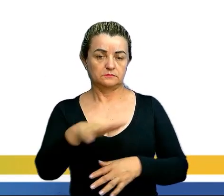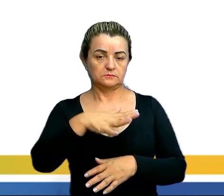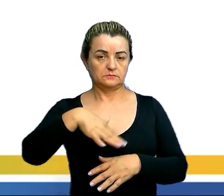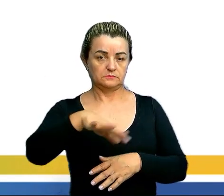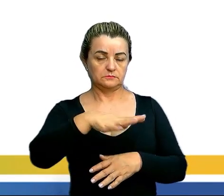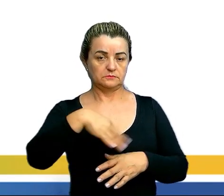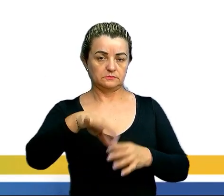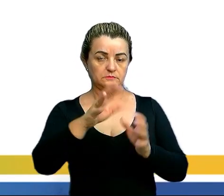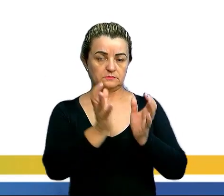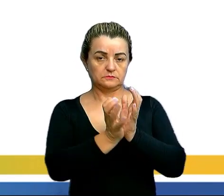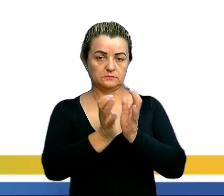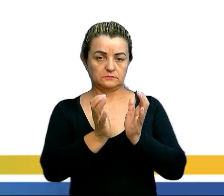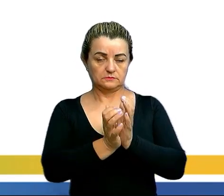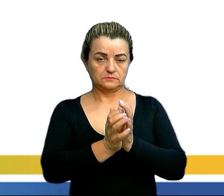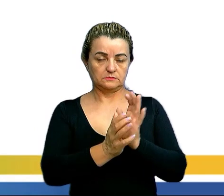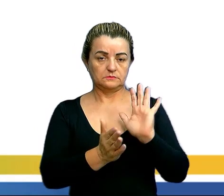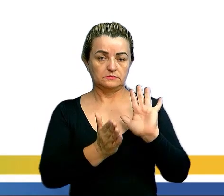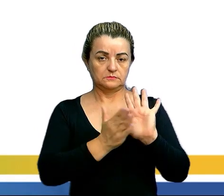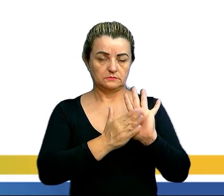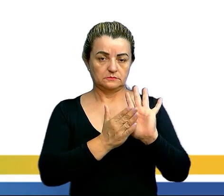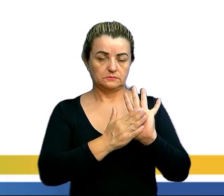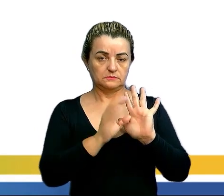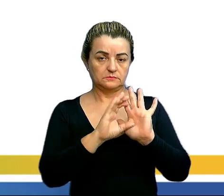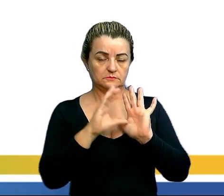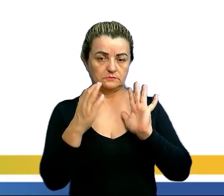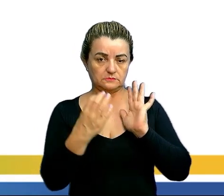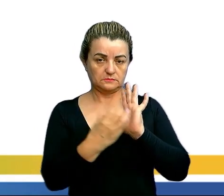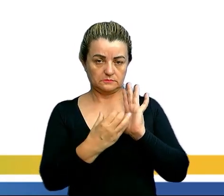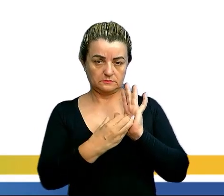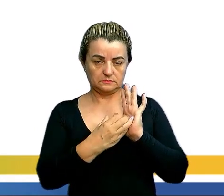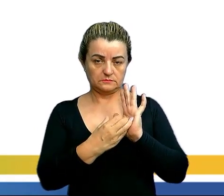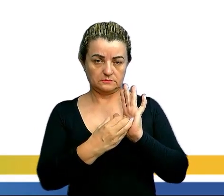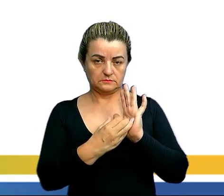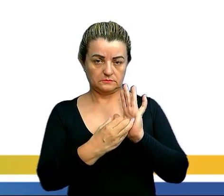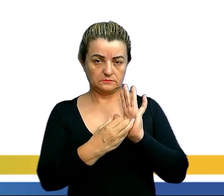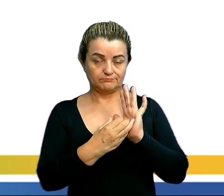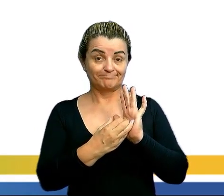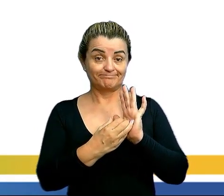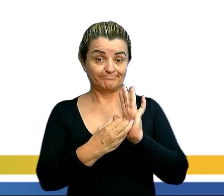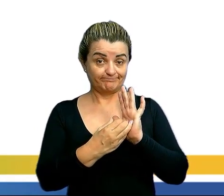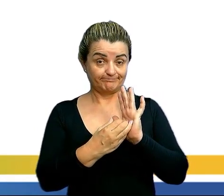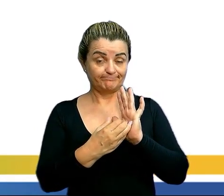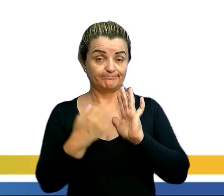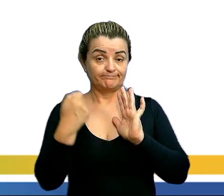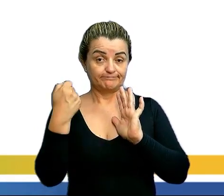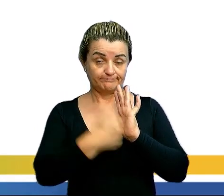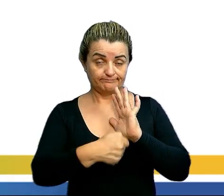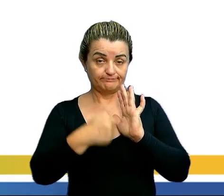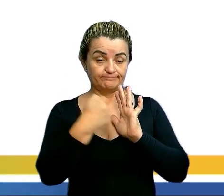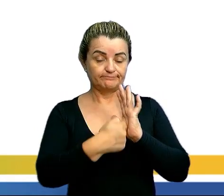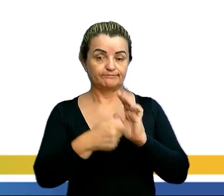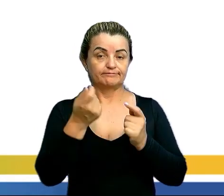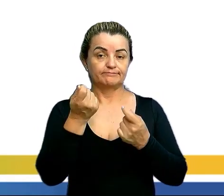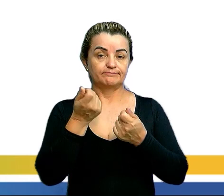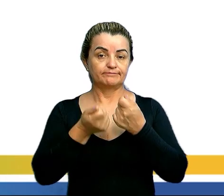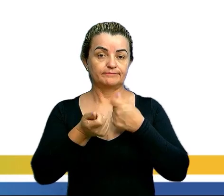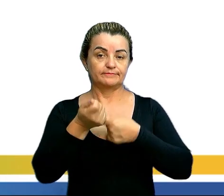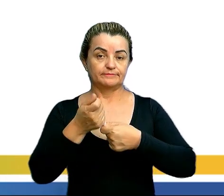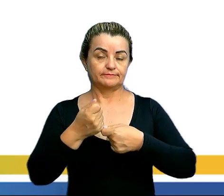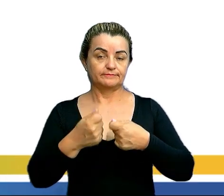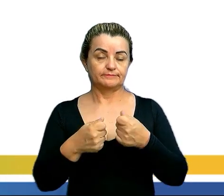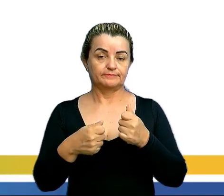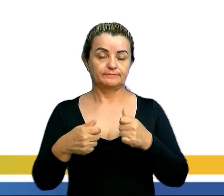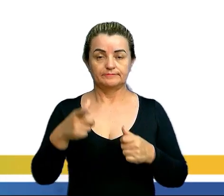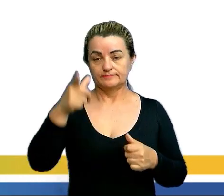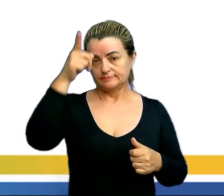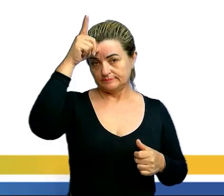determinar também, na Conferência de Potsdam, a indenização ou as indenizações que seriam pagas pela